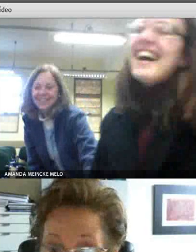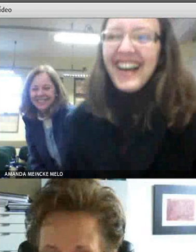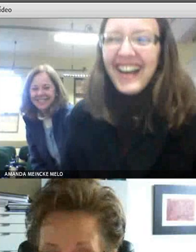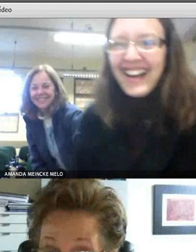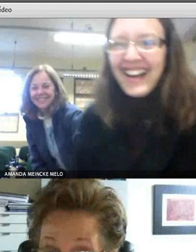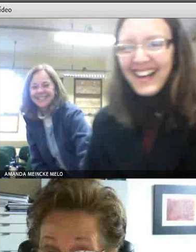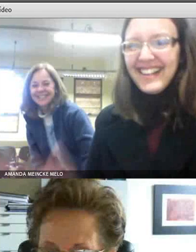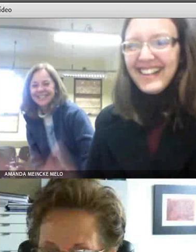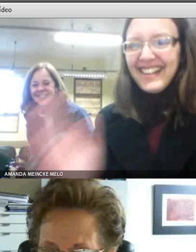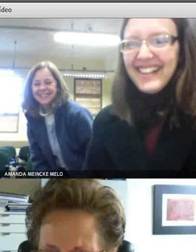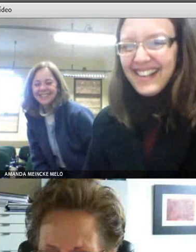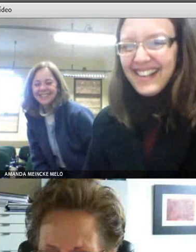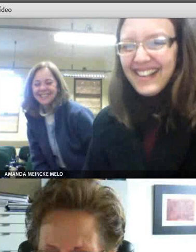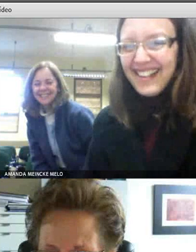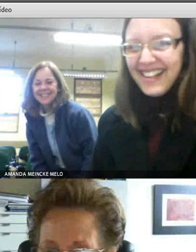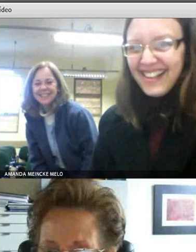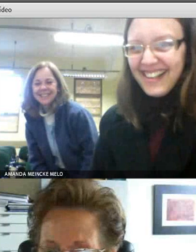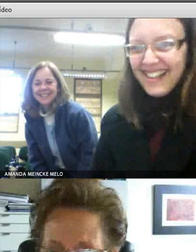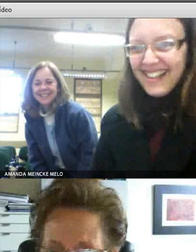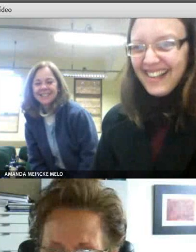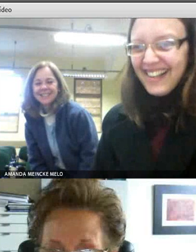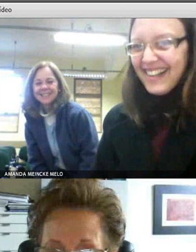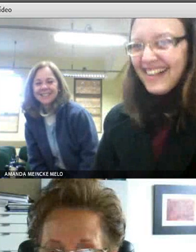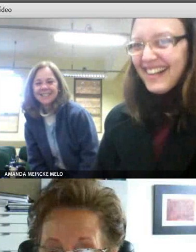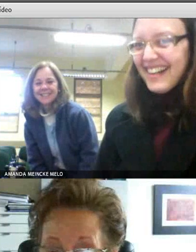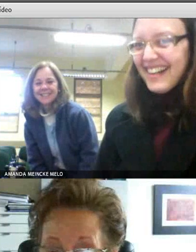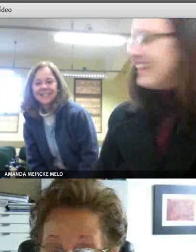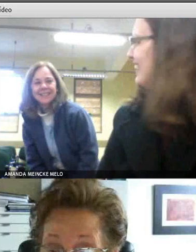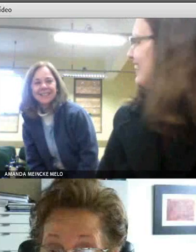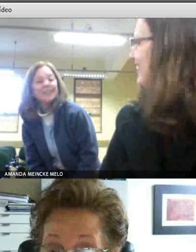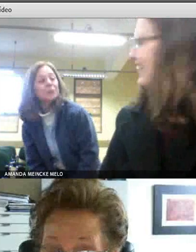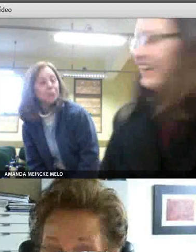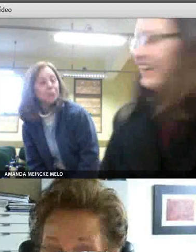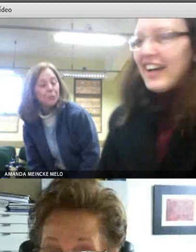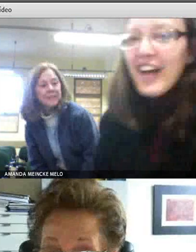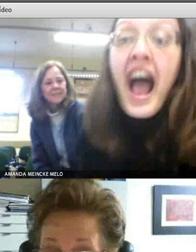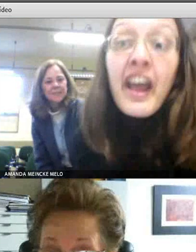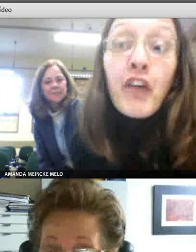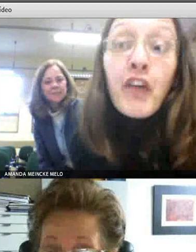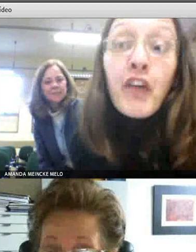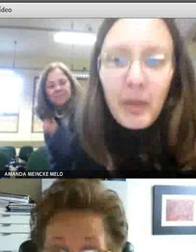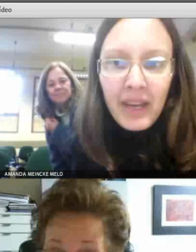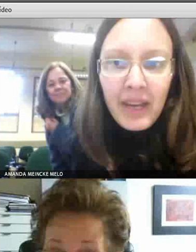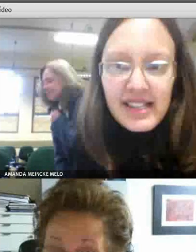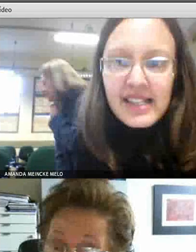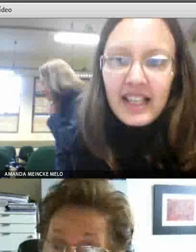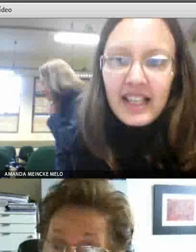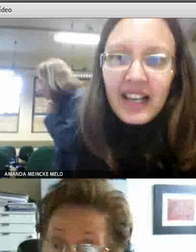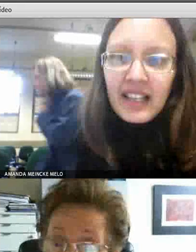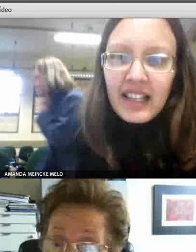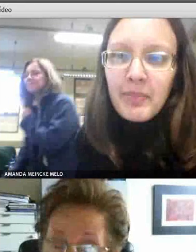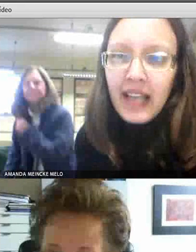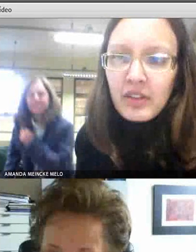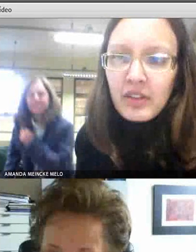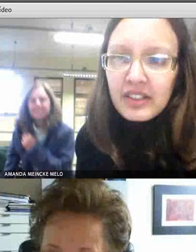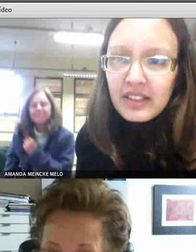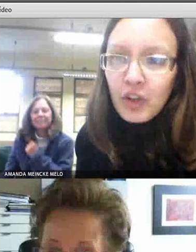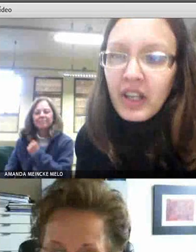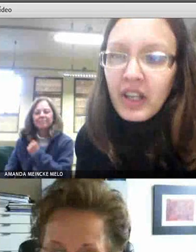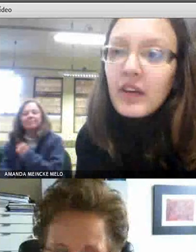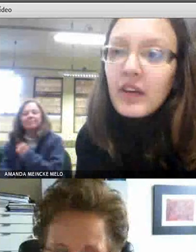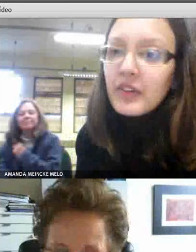né? Mudar a escola, ajudar os professores a mudar a escola? Ah, eu fiz com a Maria Cecília Calani Baranaus, que é sobre